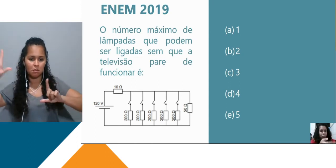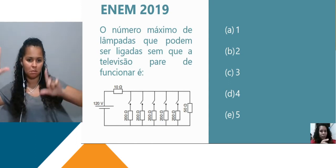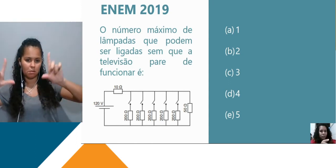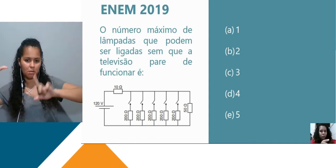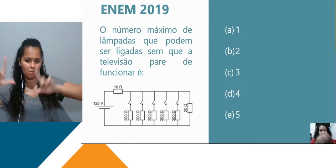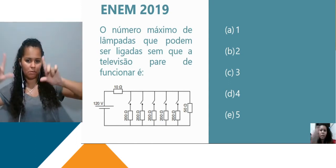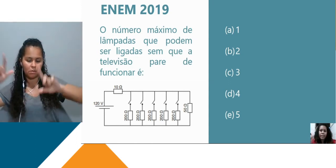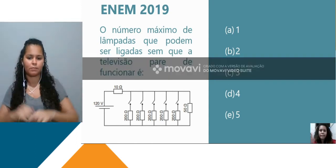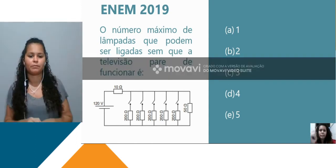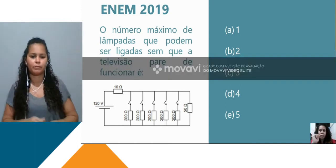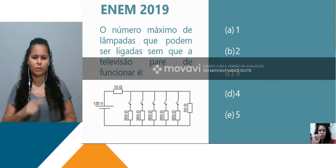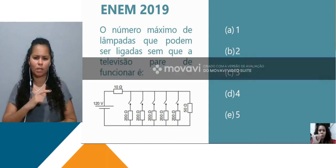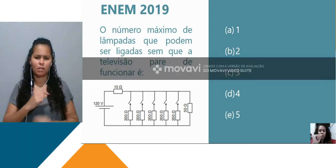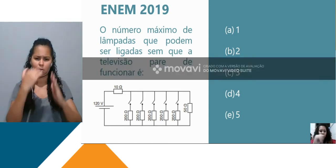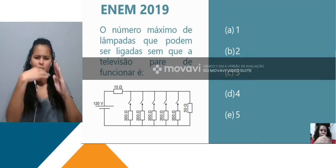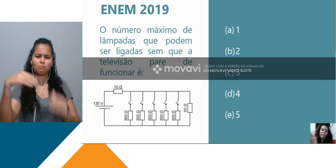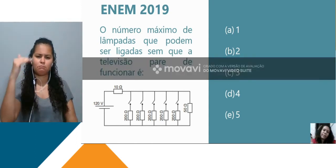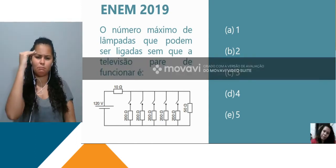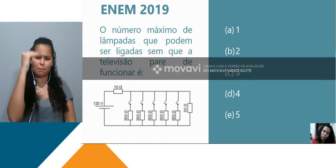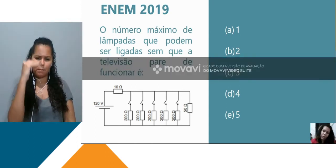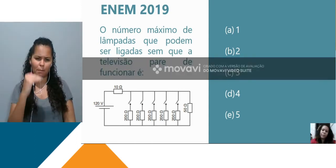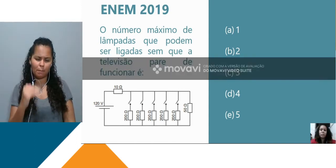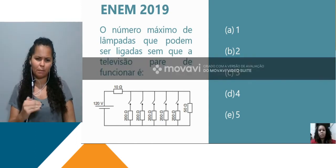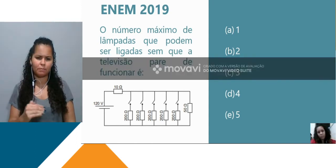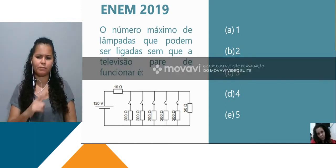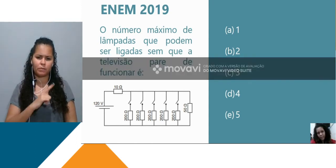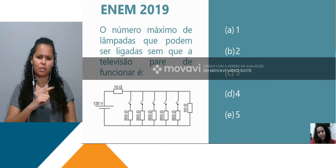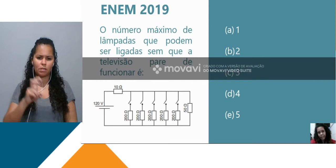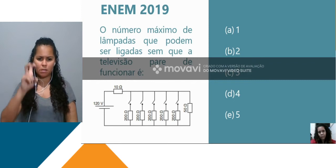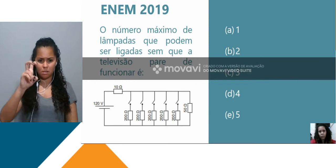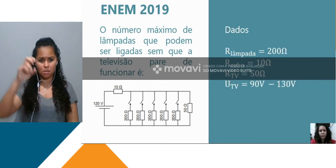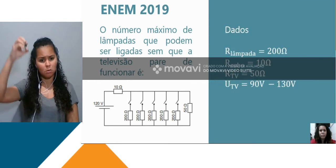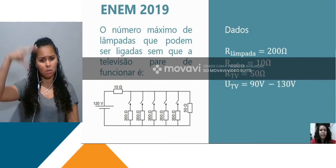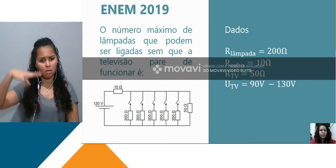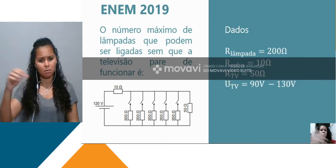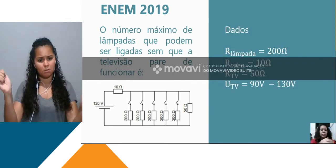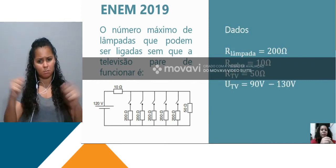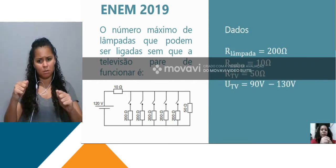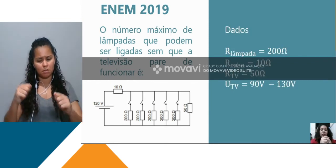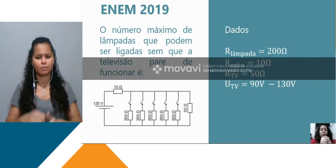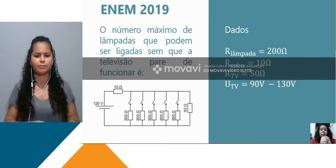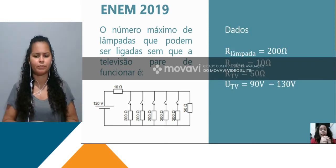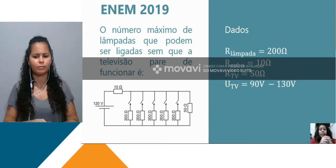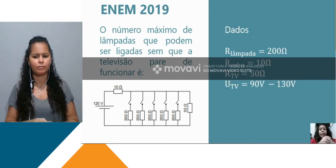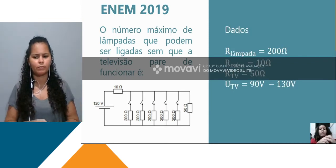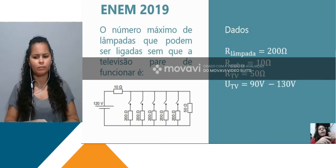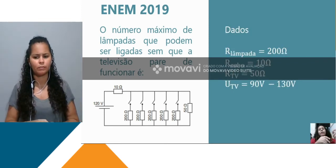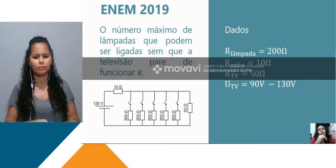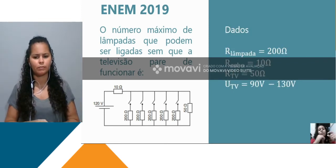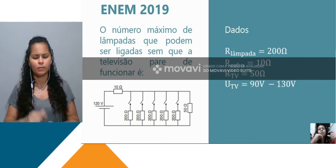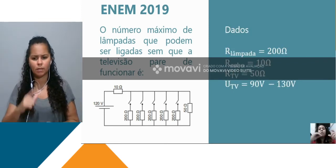à disposição. E essas são as nossas opções. Como tem até 5 lâmpadas, podem ser até 5 lâmpadas ligadas. E